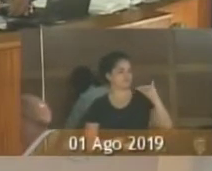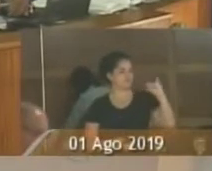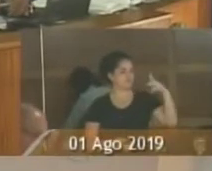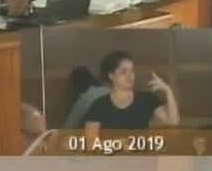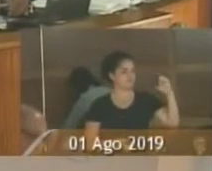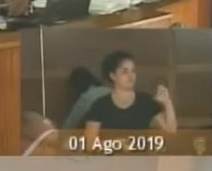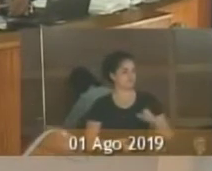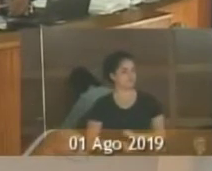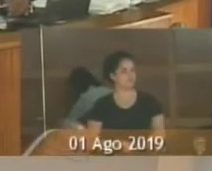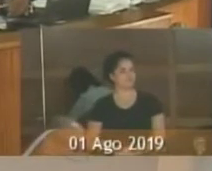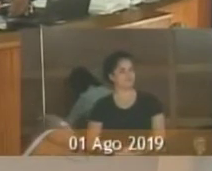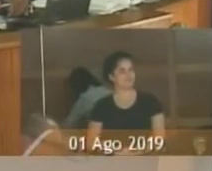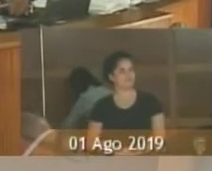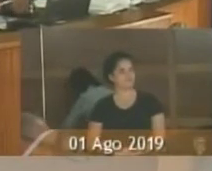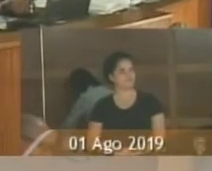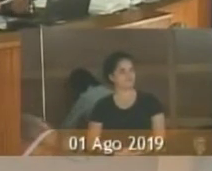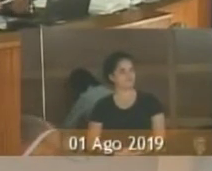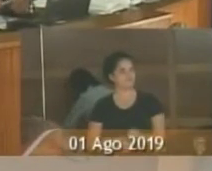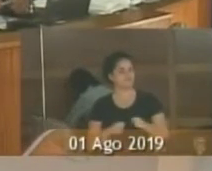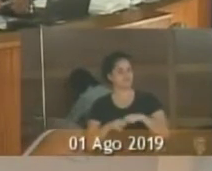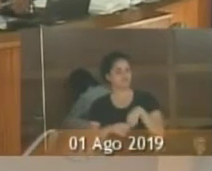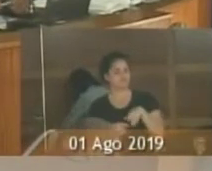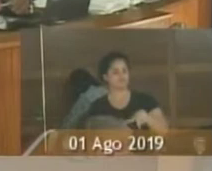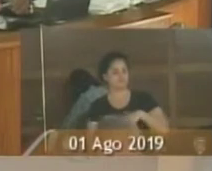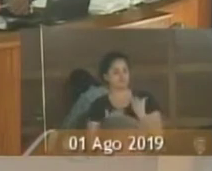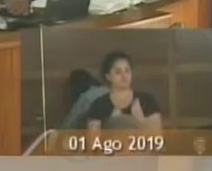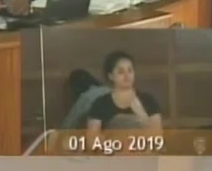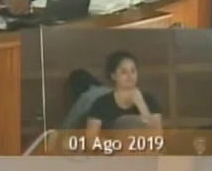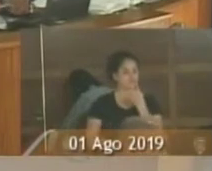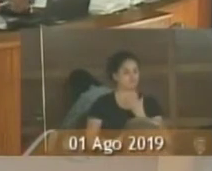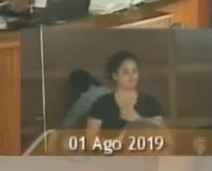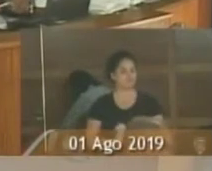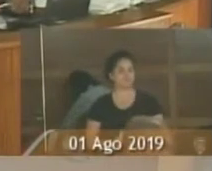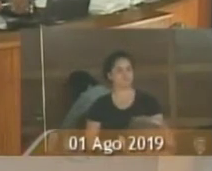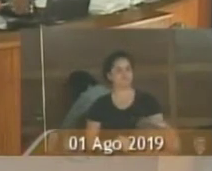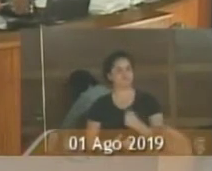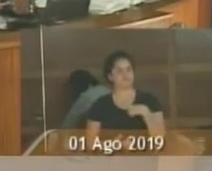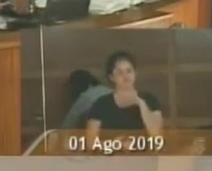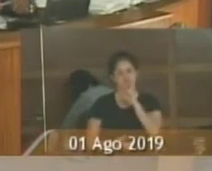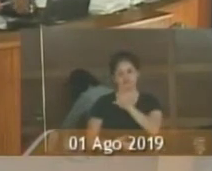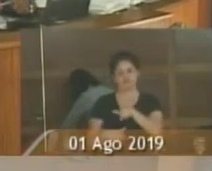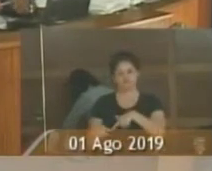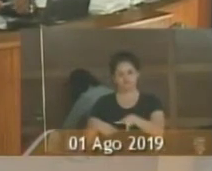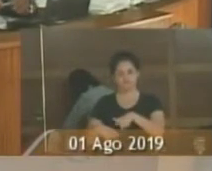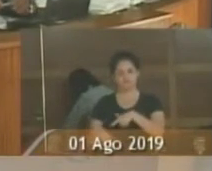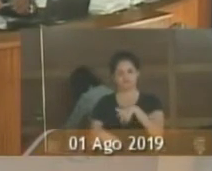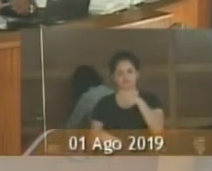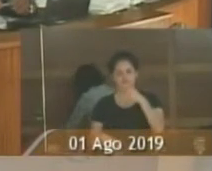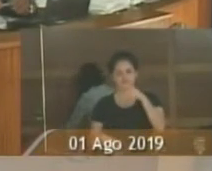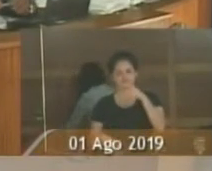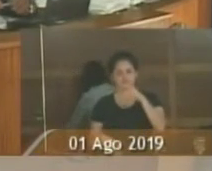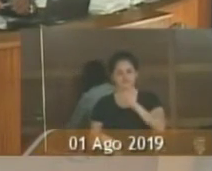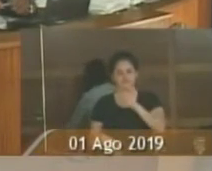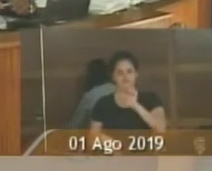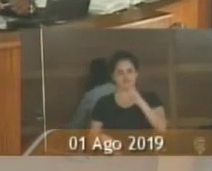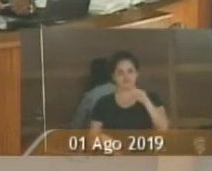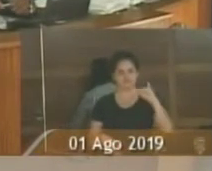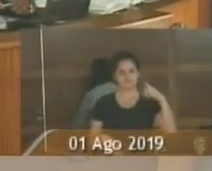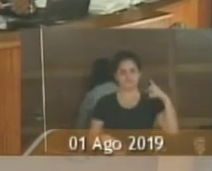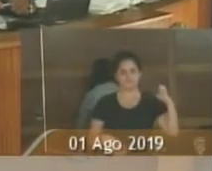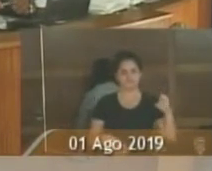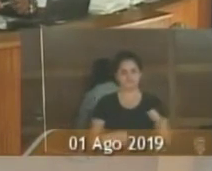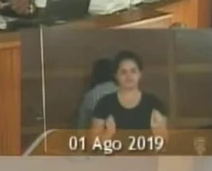né, que tem feito um trabalho muito bom, no meu entendimento. Eu tenho acompanhado o trabalho do senhor Felipe La Rosa, sua equipe,